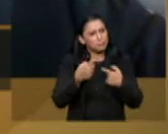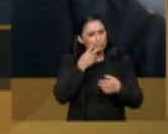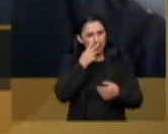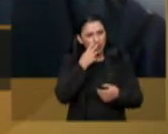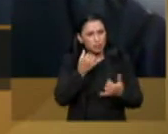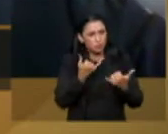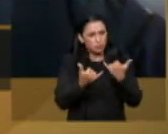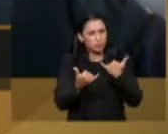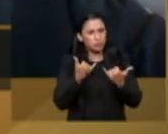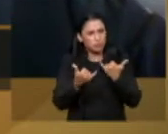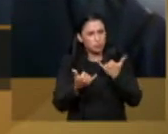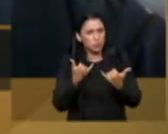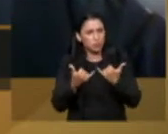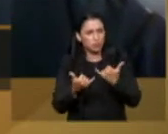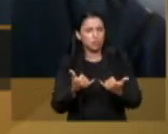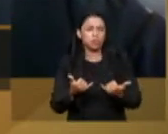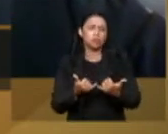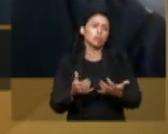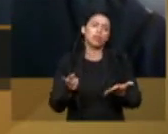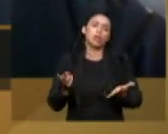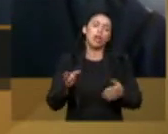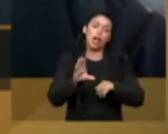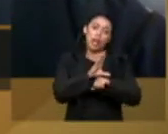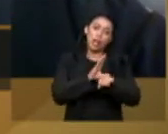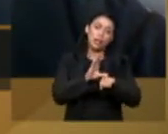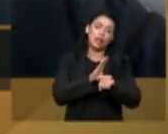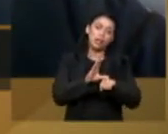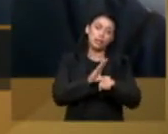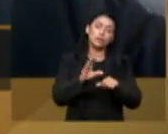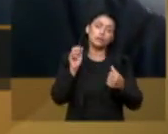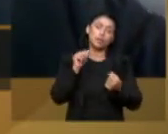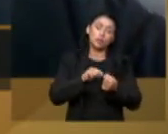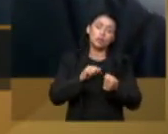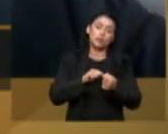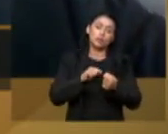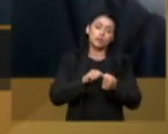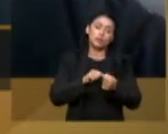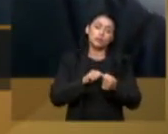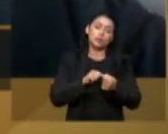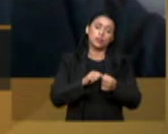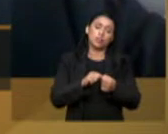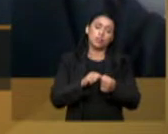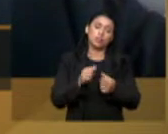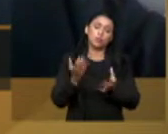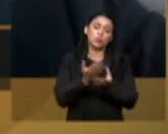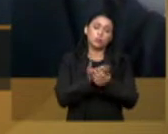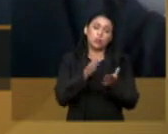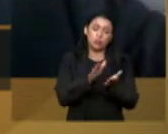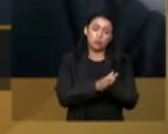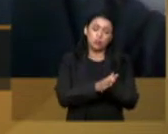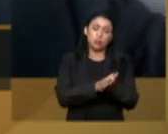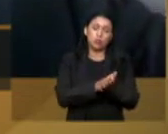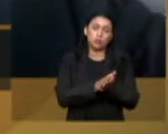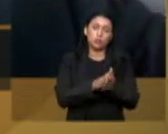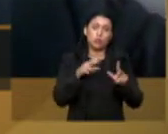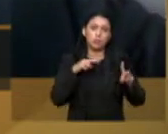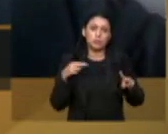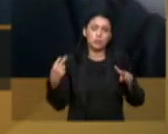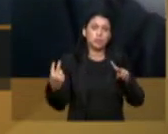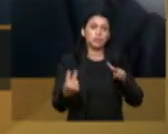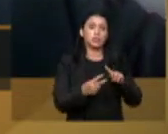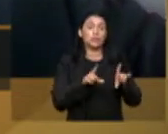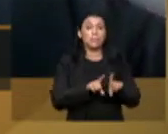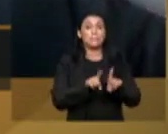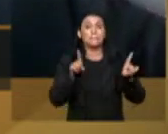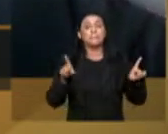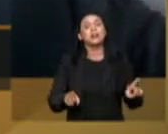é muito próxima, toda a carta foi construída até uma certa altura do processo constituinte com essa perspectiva,